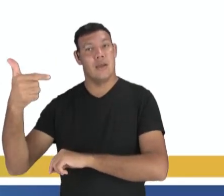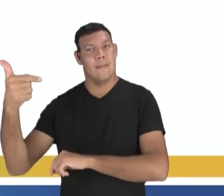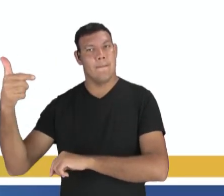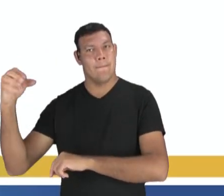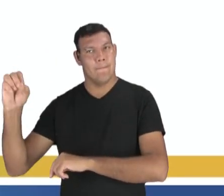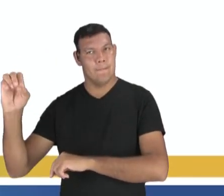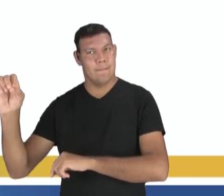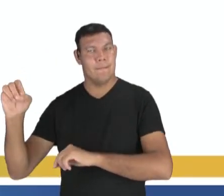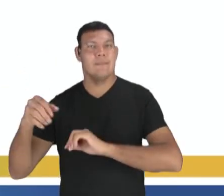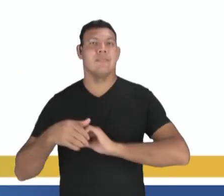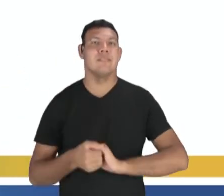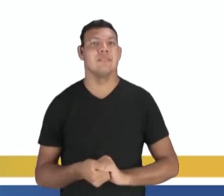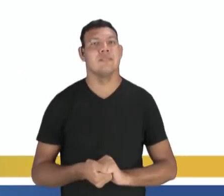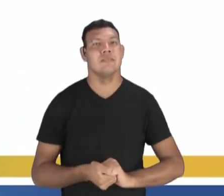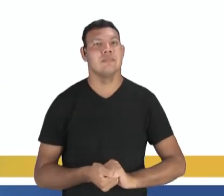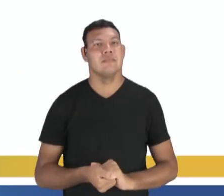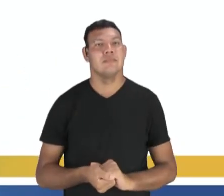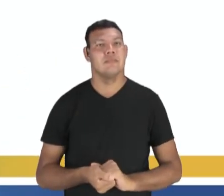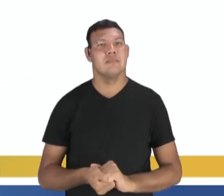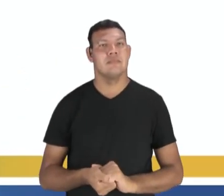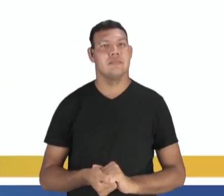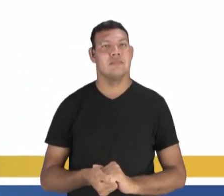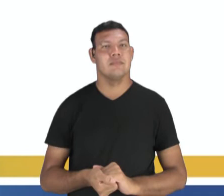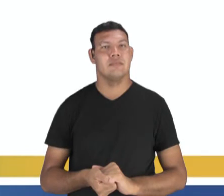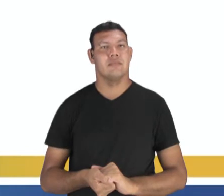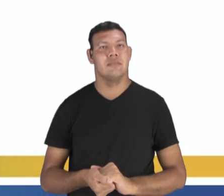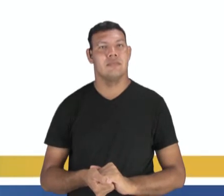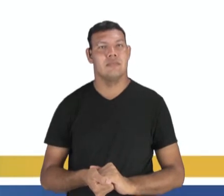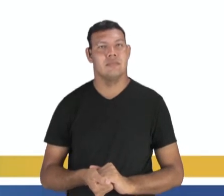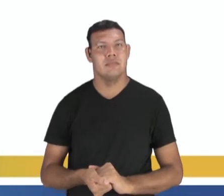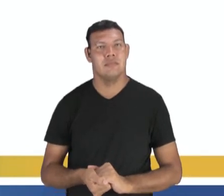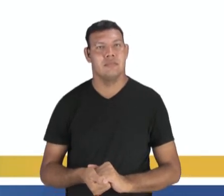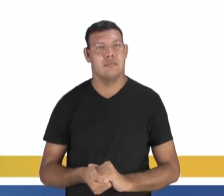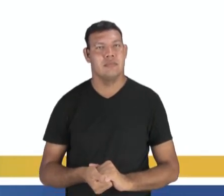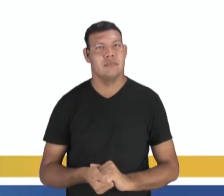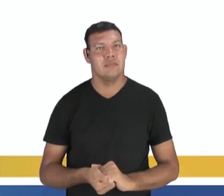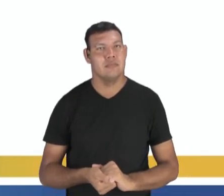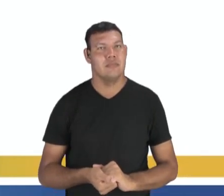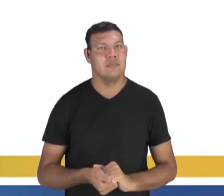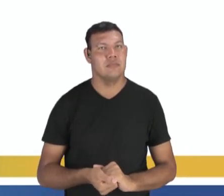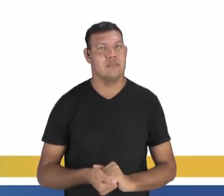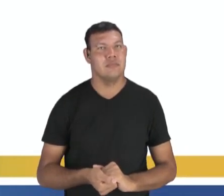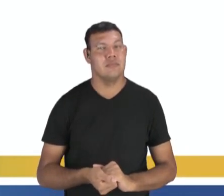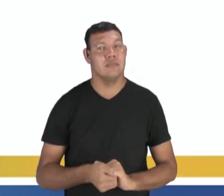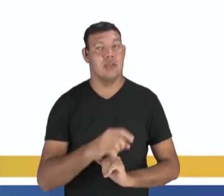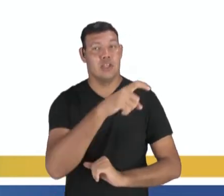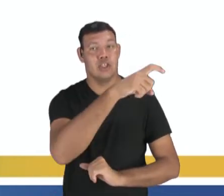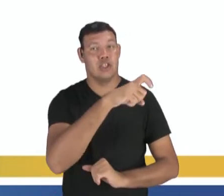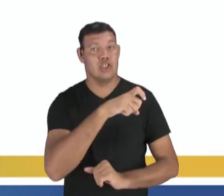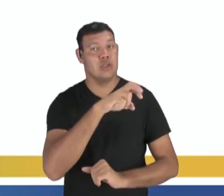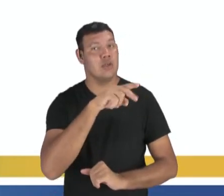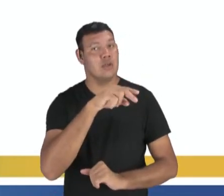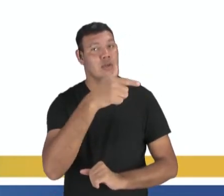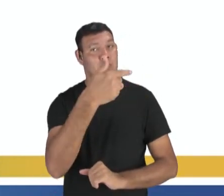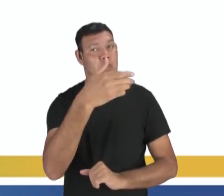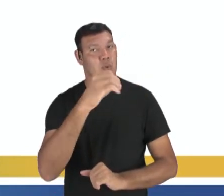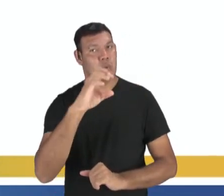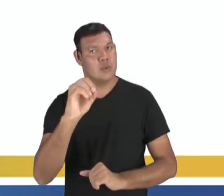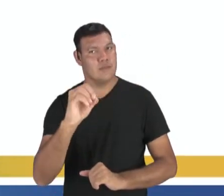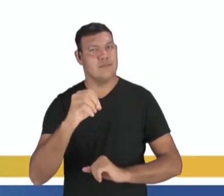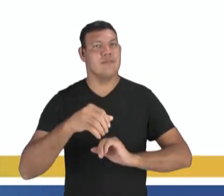quero que não fala nenhuma quantidade que é igual 1200 um X aí é igual a